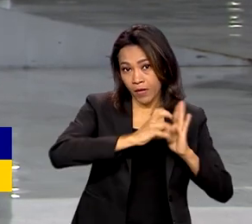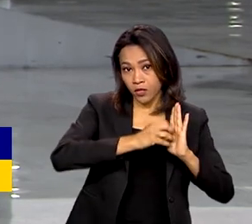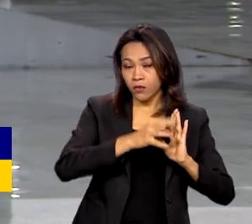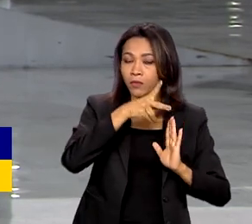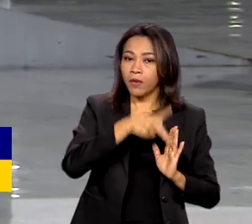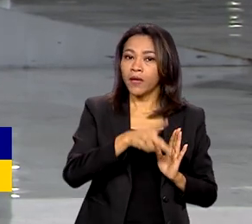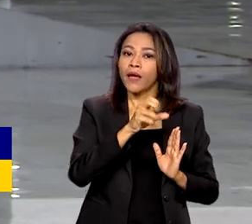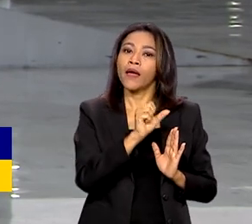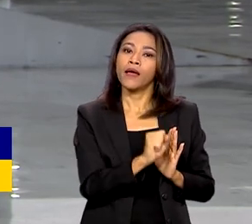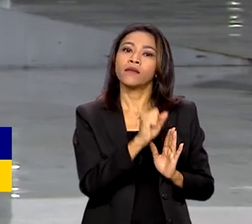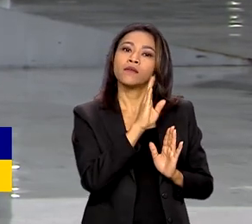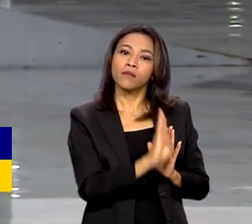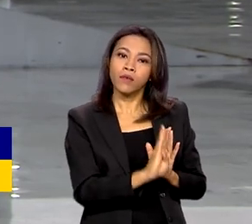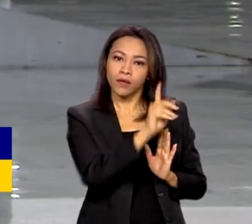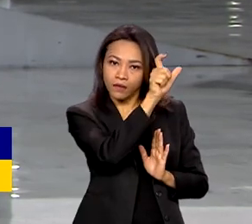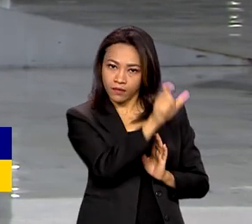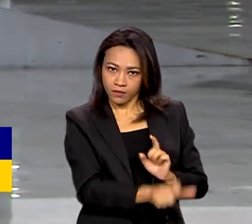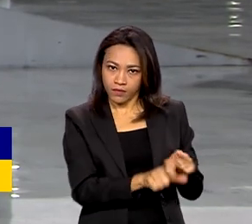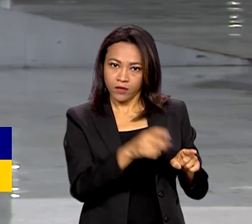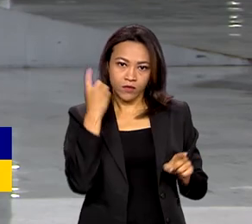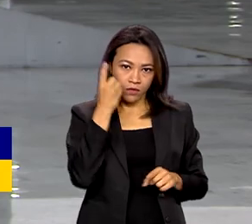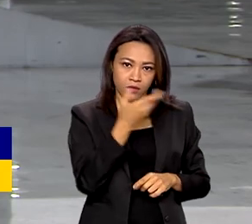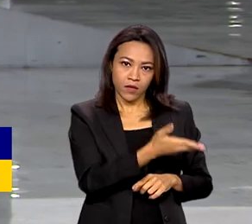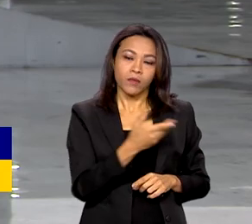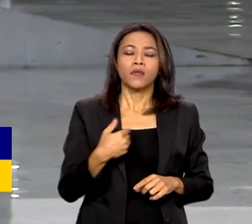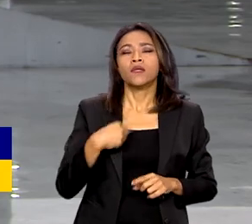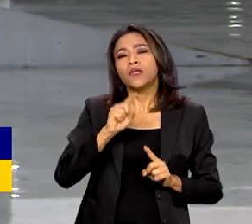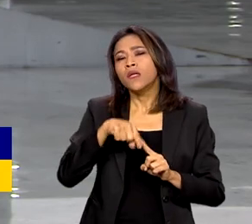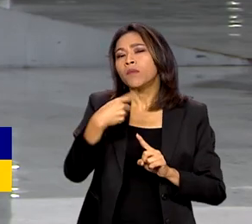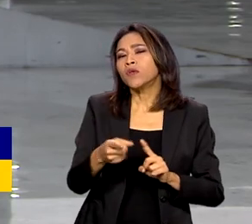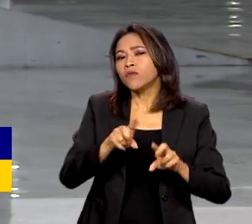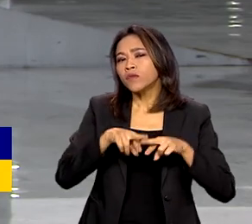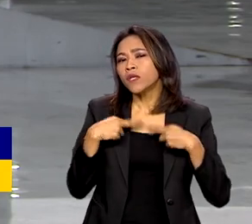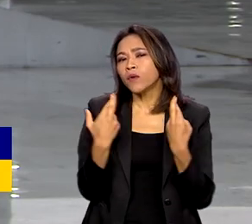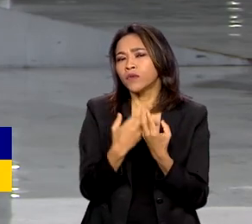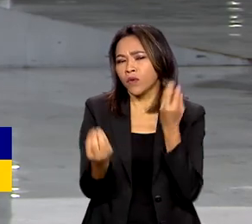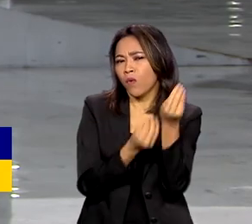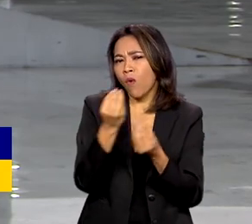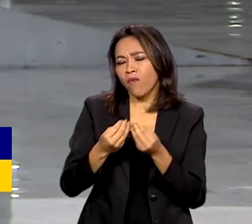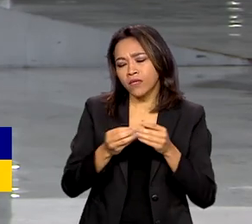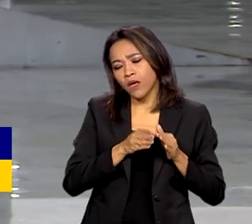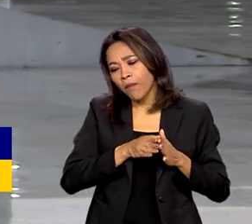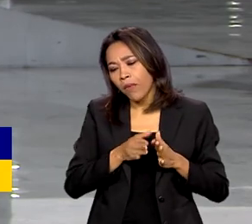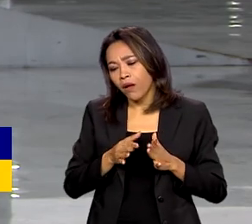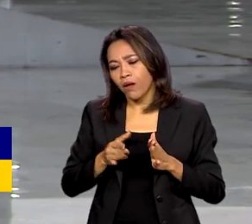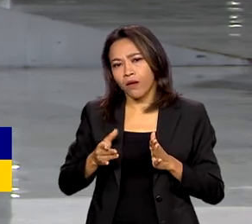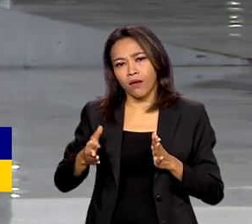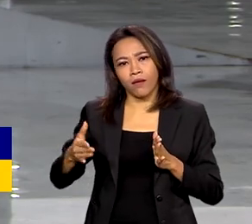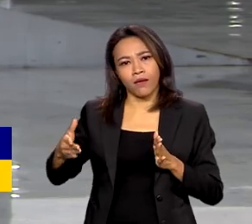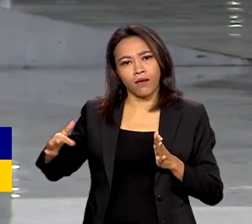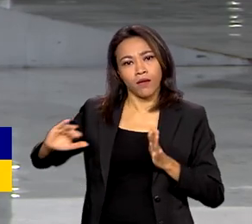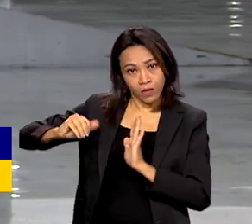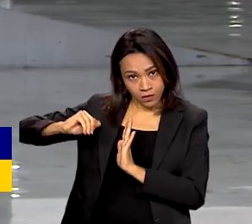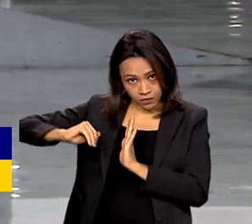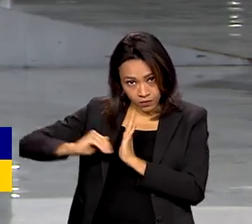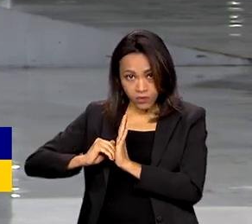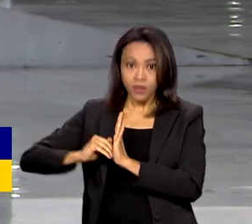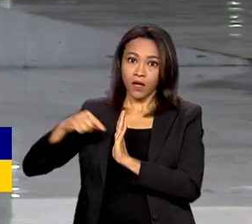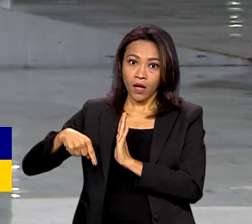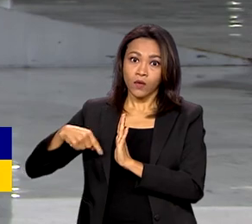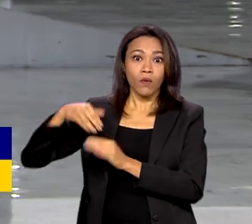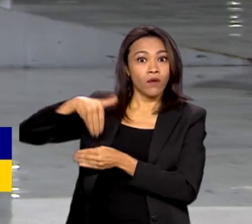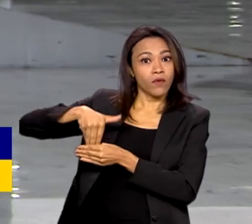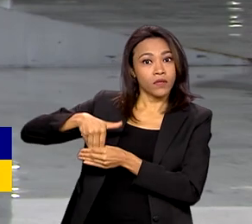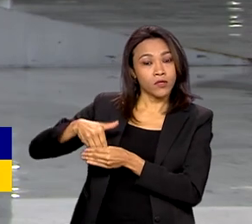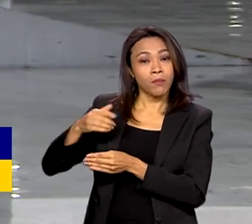manhã, os líderes devem se reunir, né, para definir como será a tramitação, né, dessa matéria no Senado. Para ganhar tempo, a ideia é que